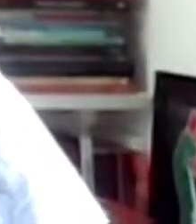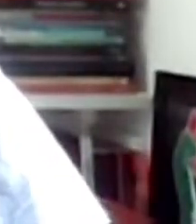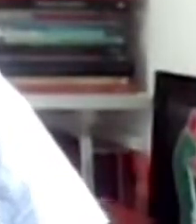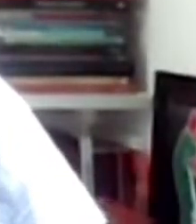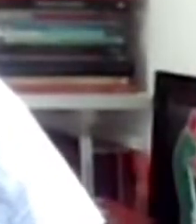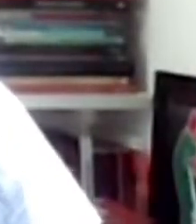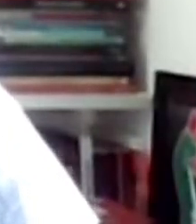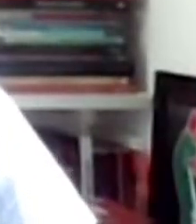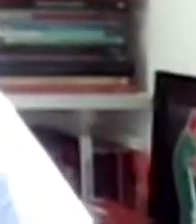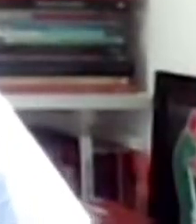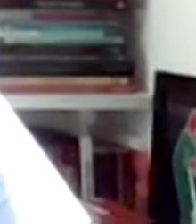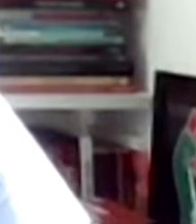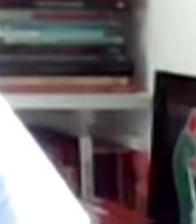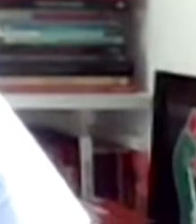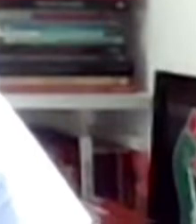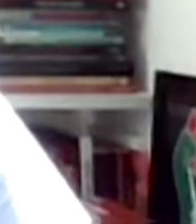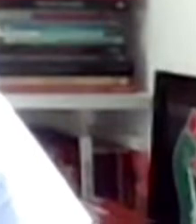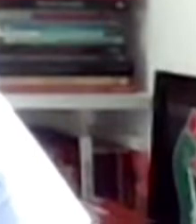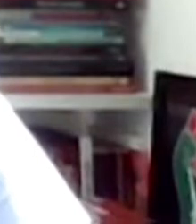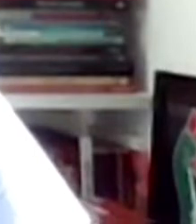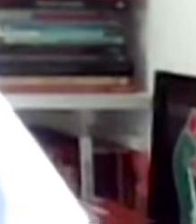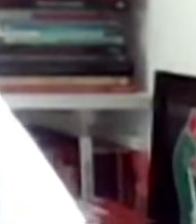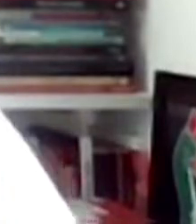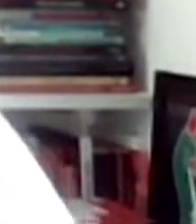atividade e estamos juntos.